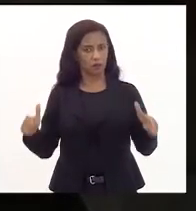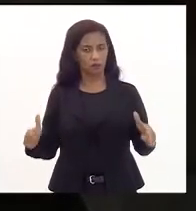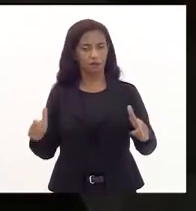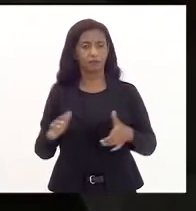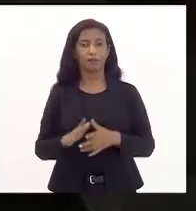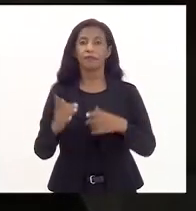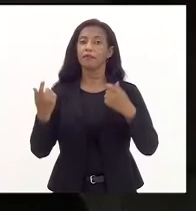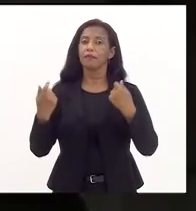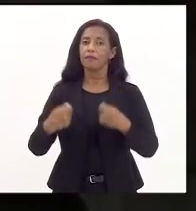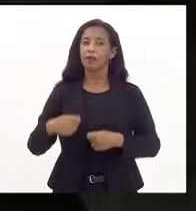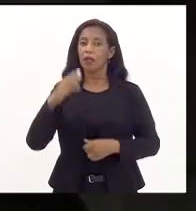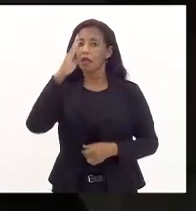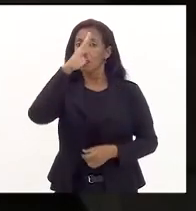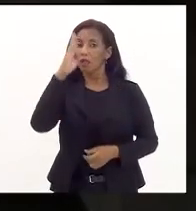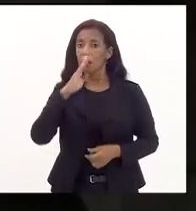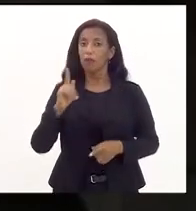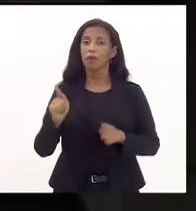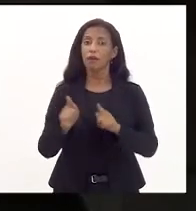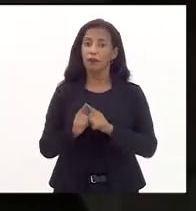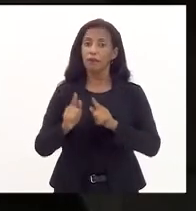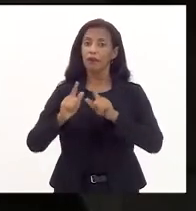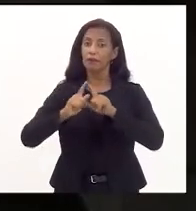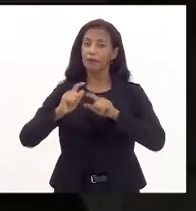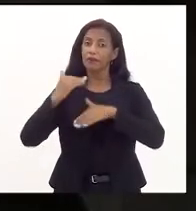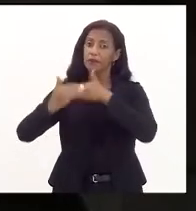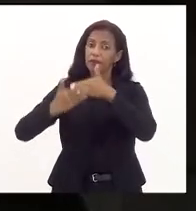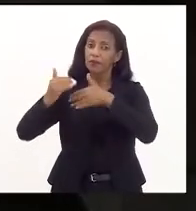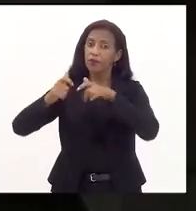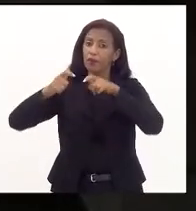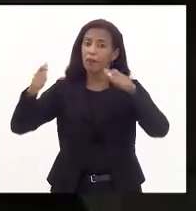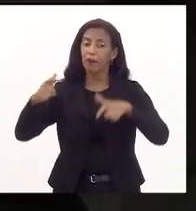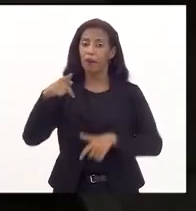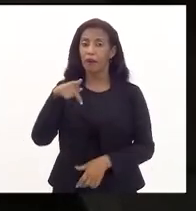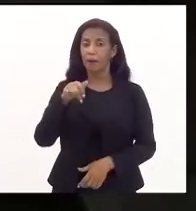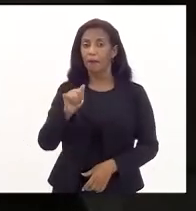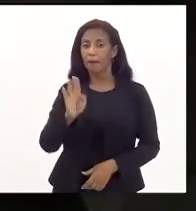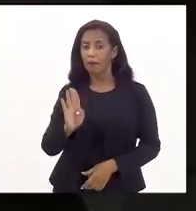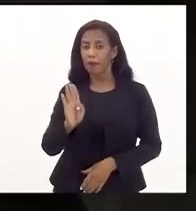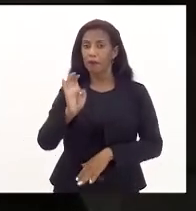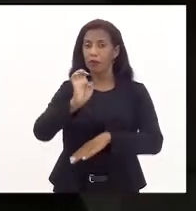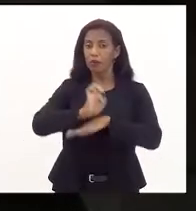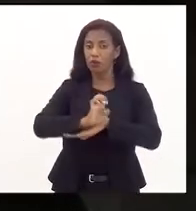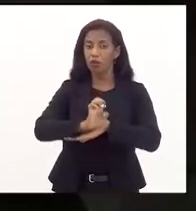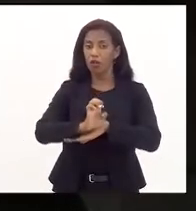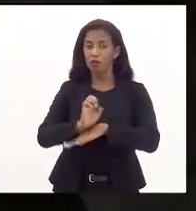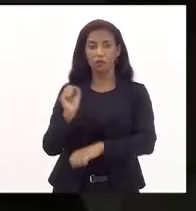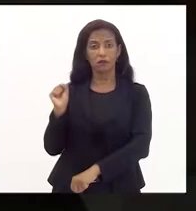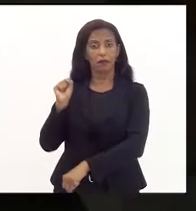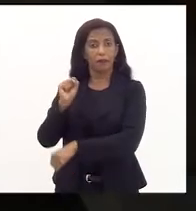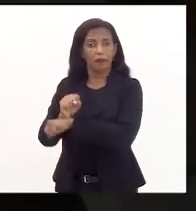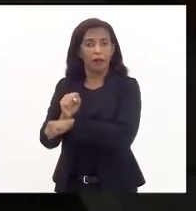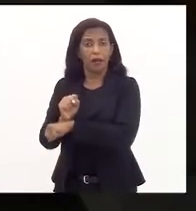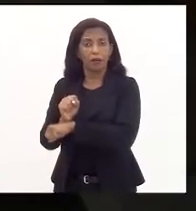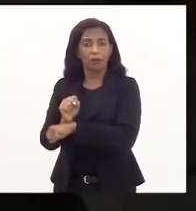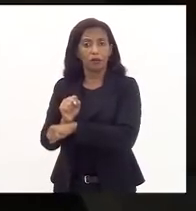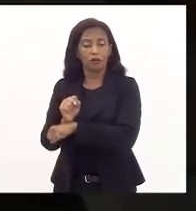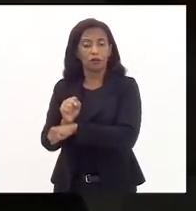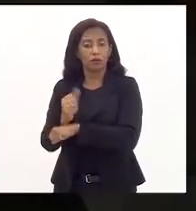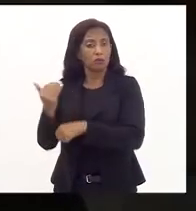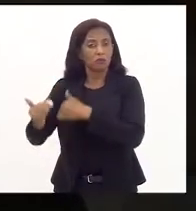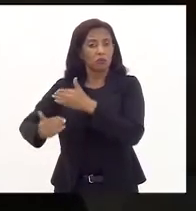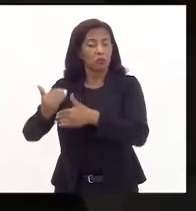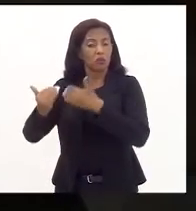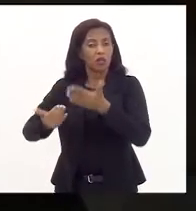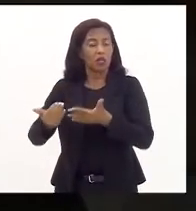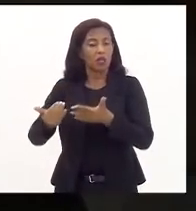é preciso que o Brasil também cresça. O PIB do Estado não cresce dissociado do